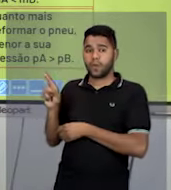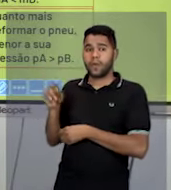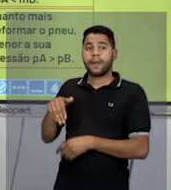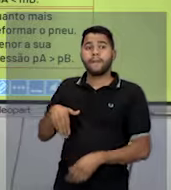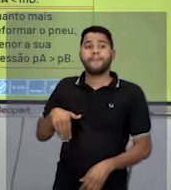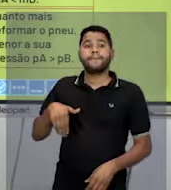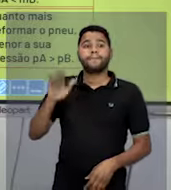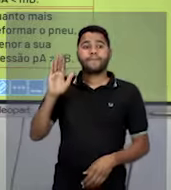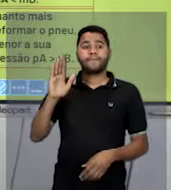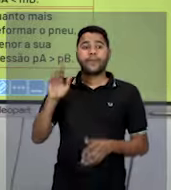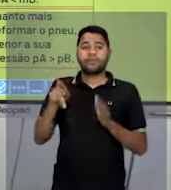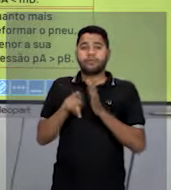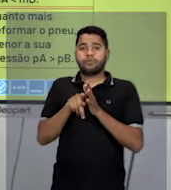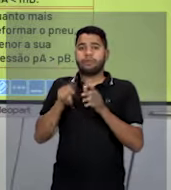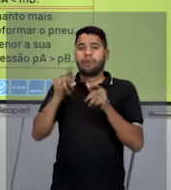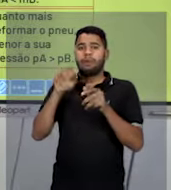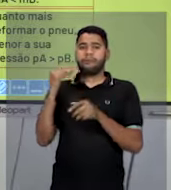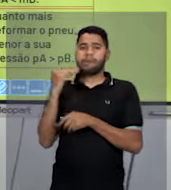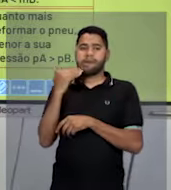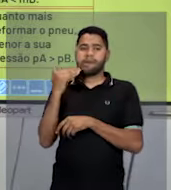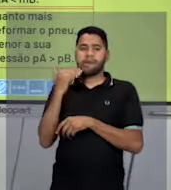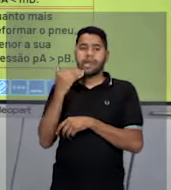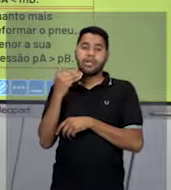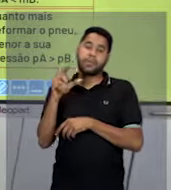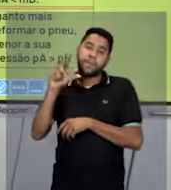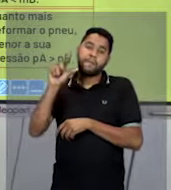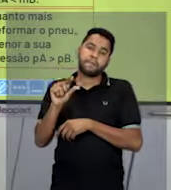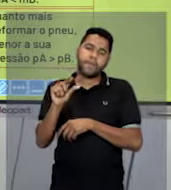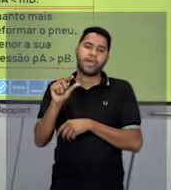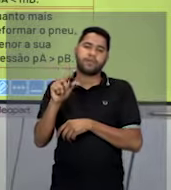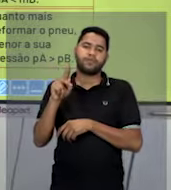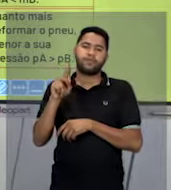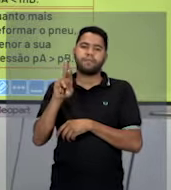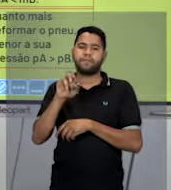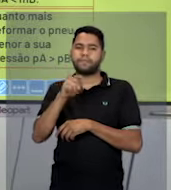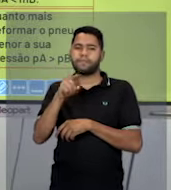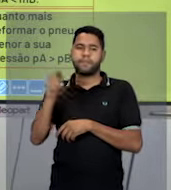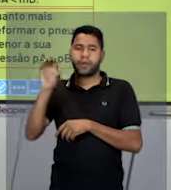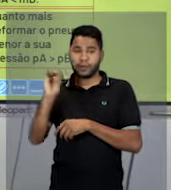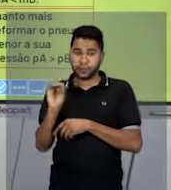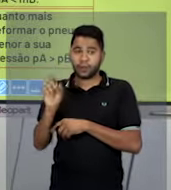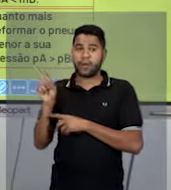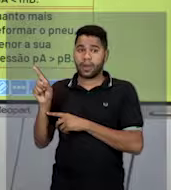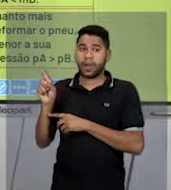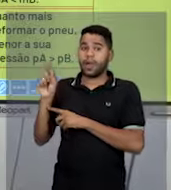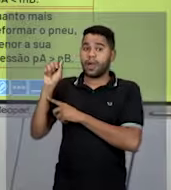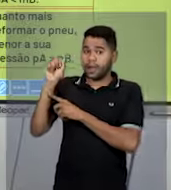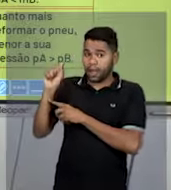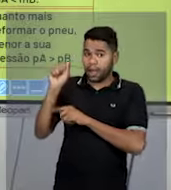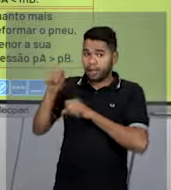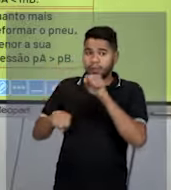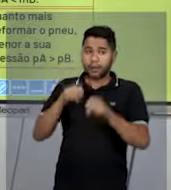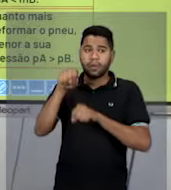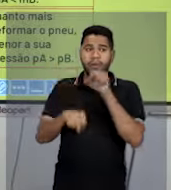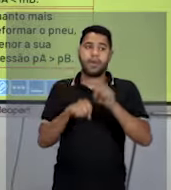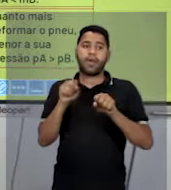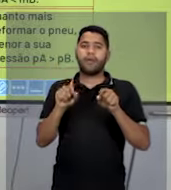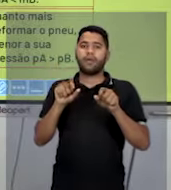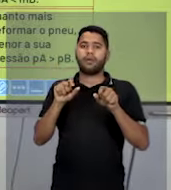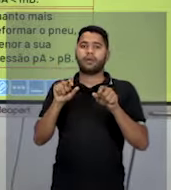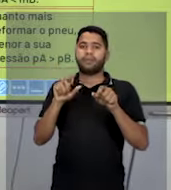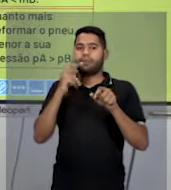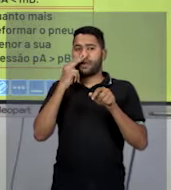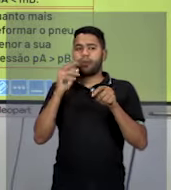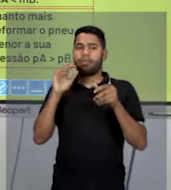mais deformar o pneu, menor será a sua pressão. Ele falou que o pneu da bicicleta A deforma menos do que